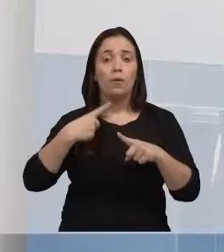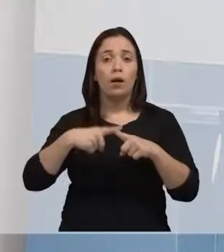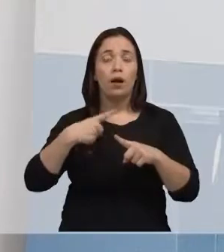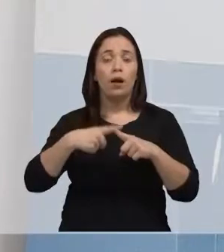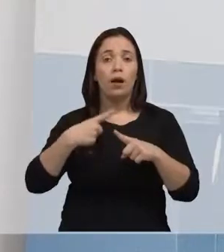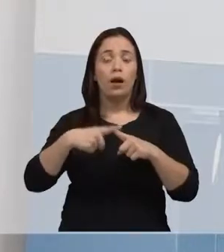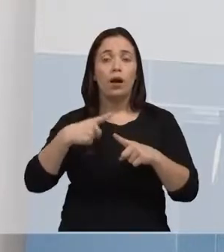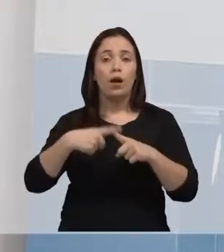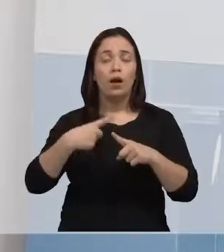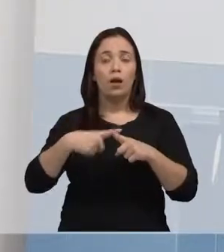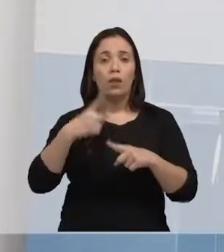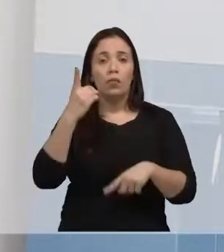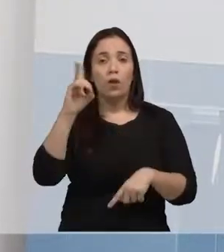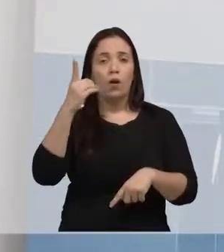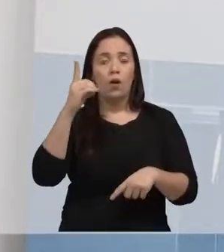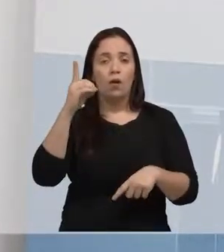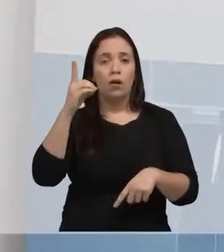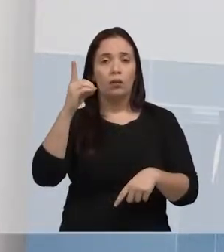ao dólar.